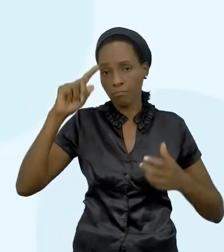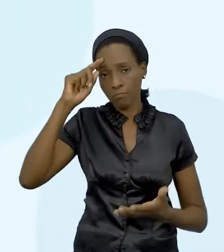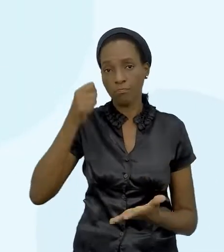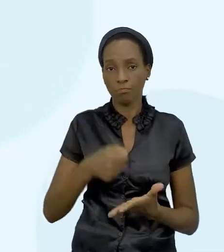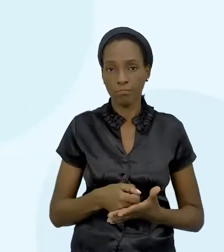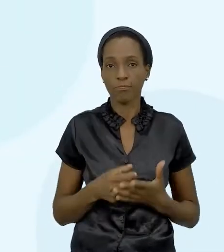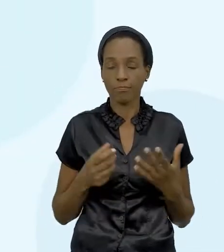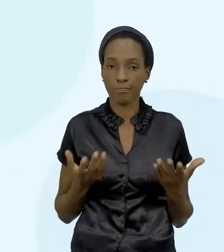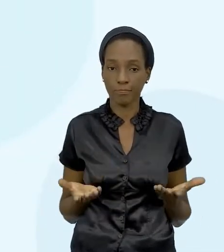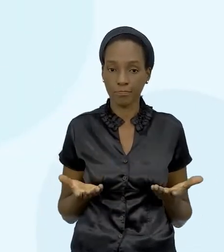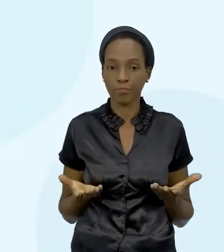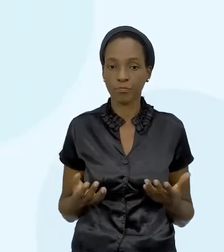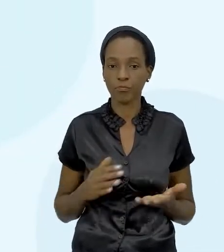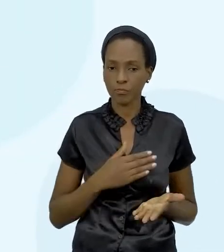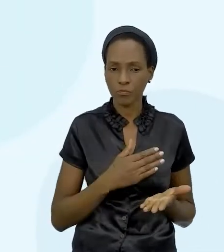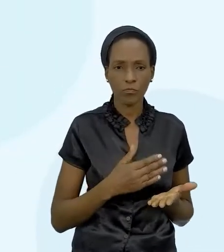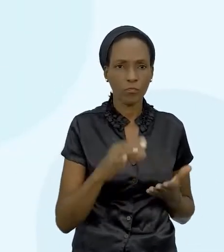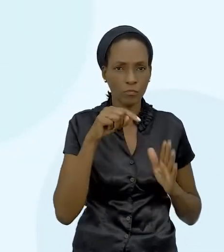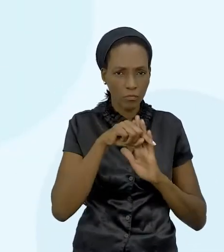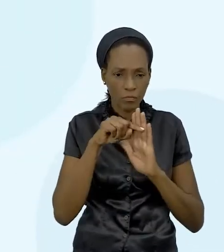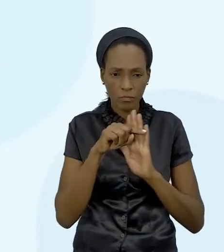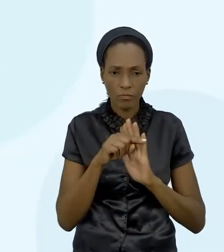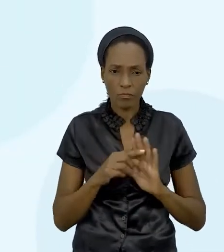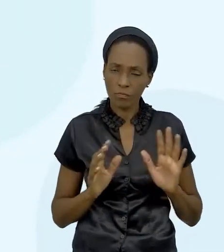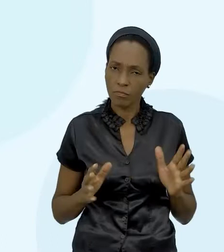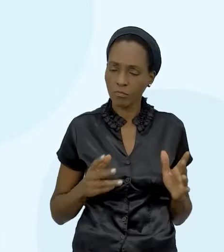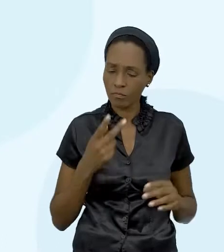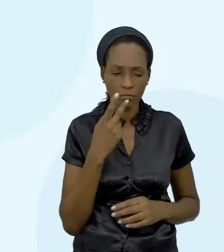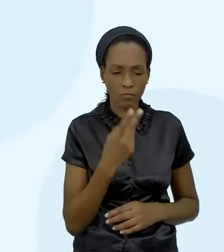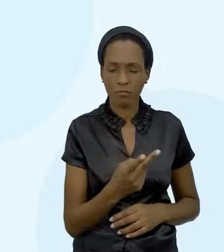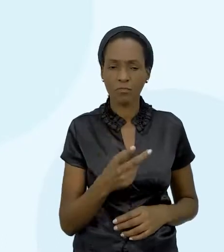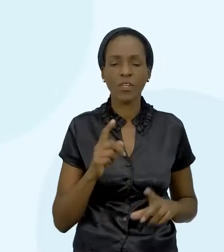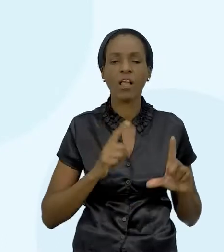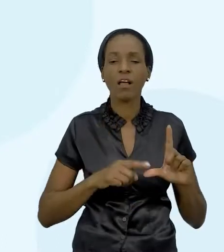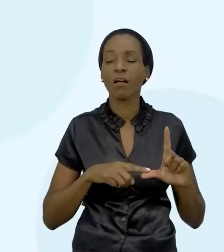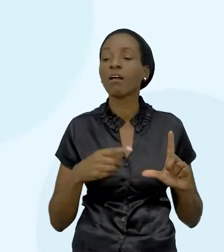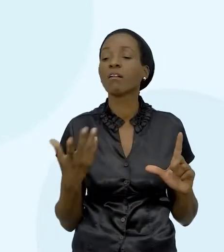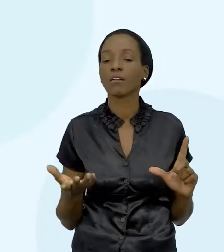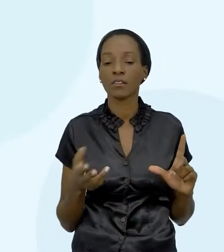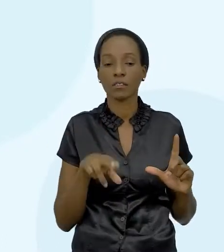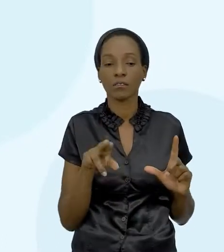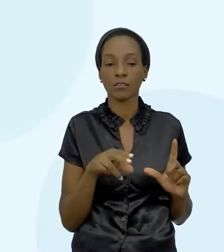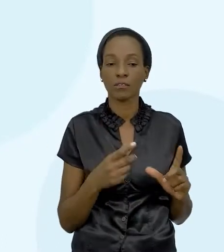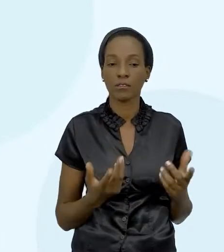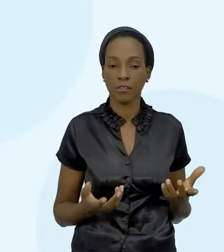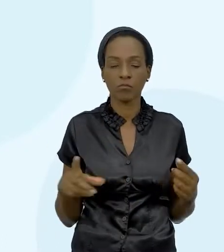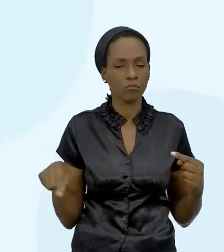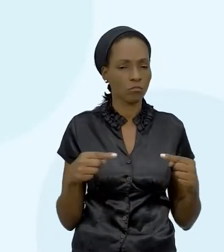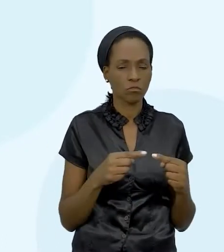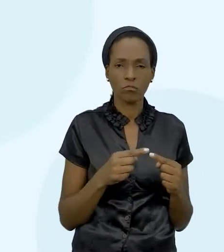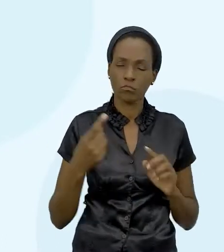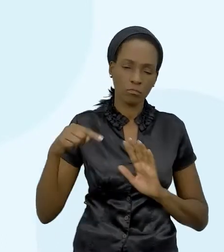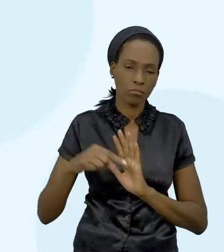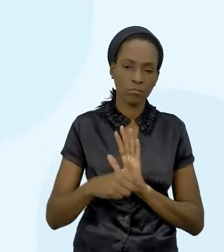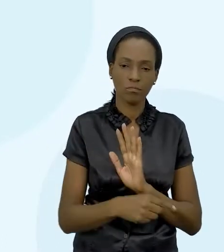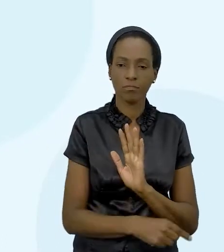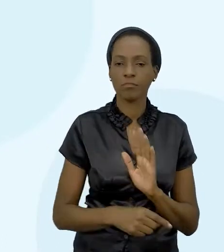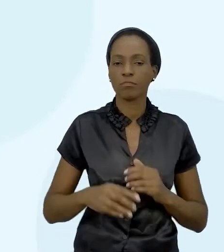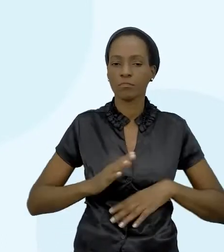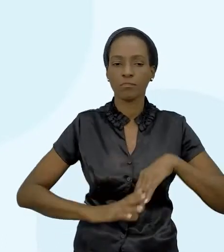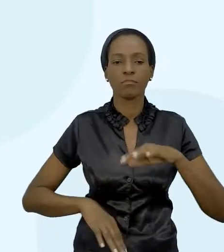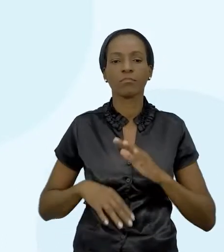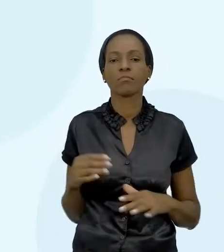né, ao começar o estudo, a gente já diga de que letra a gente vai chamar. O nosso objetivo é aprofundar aí